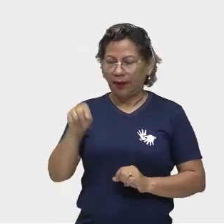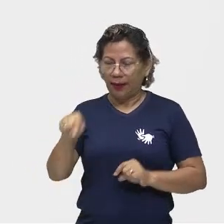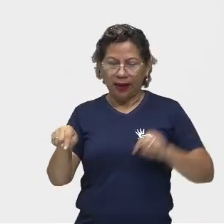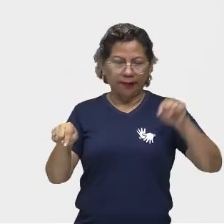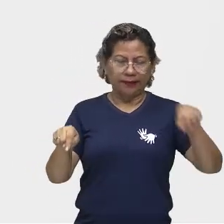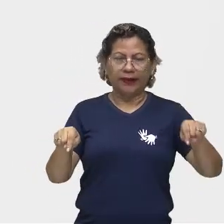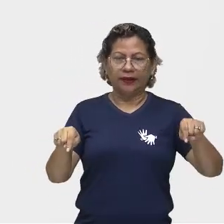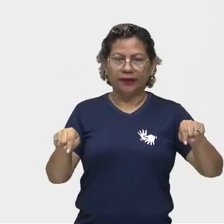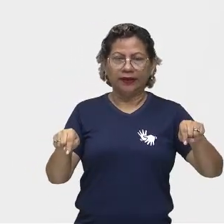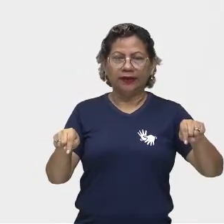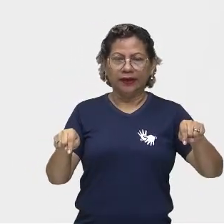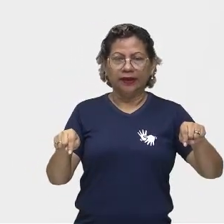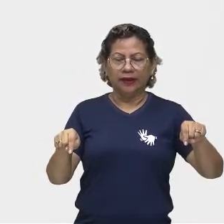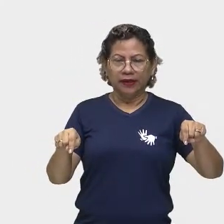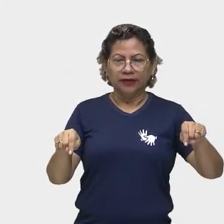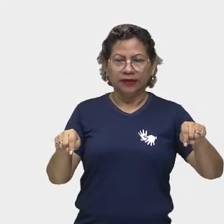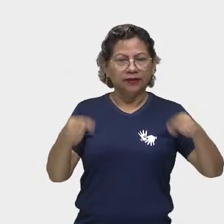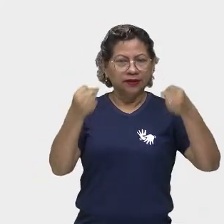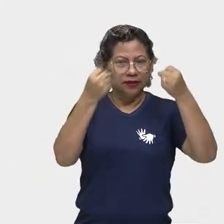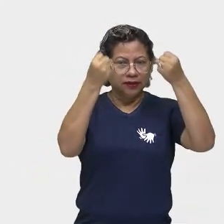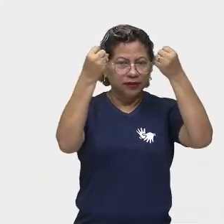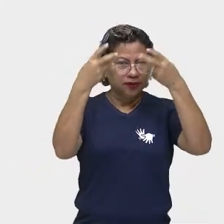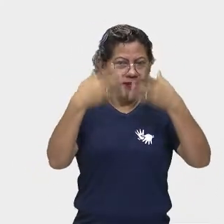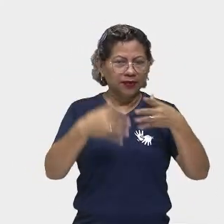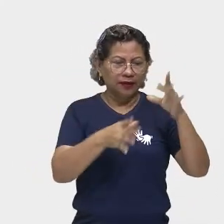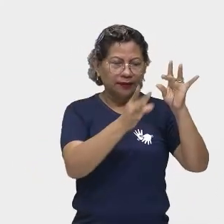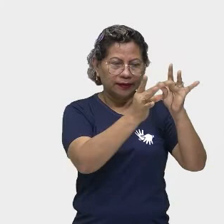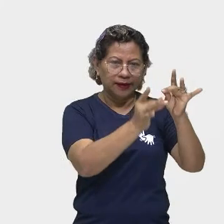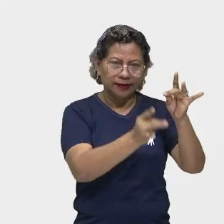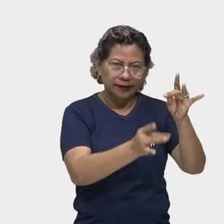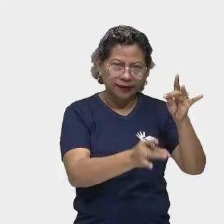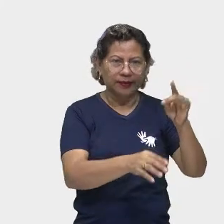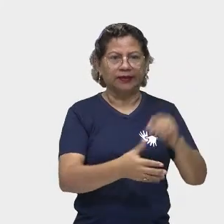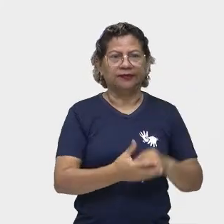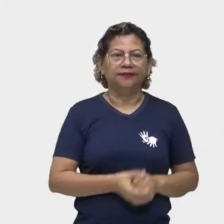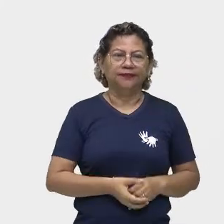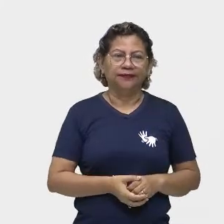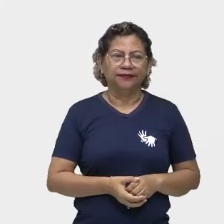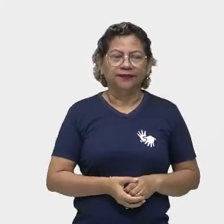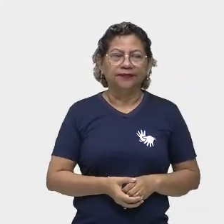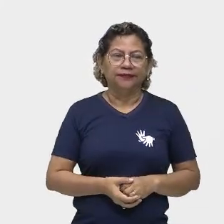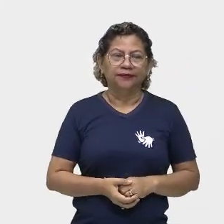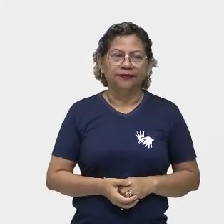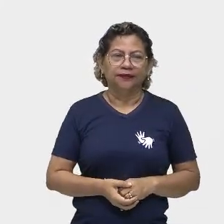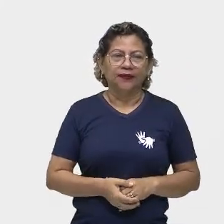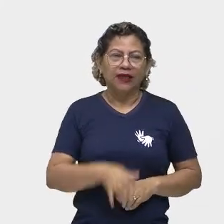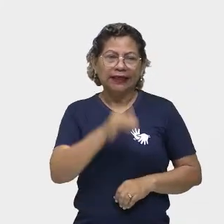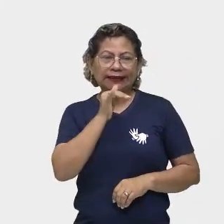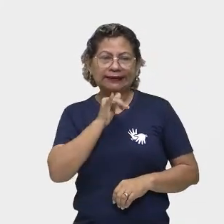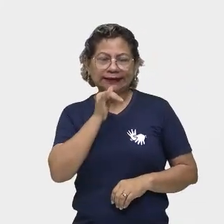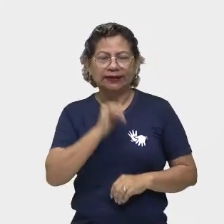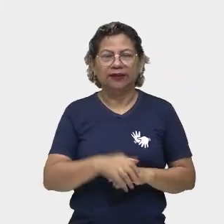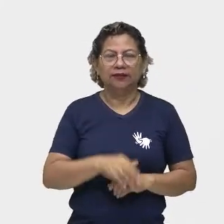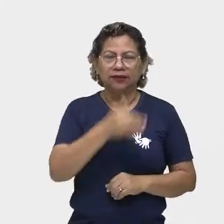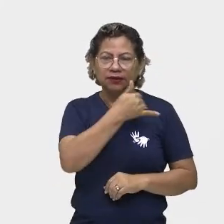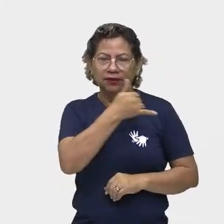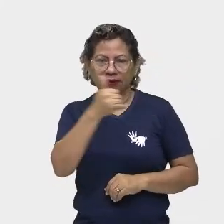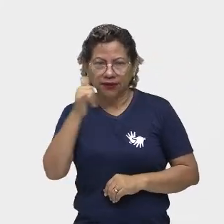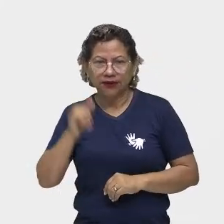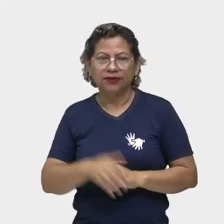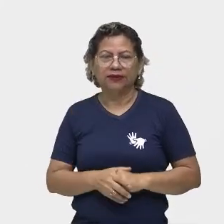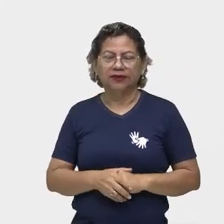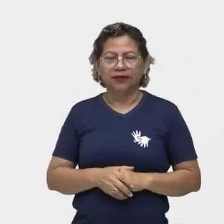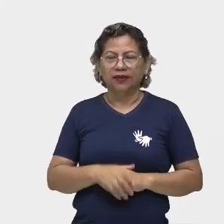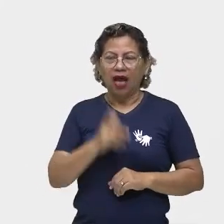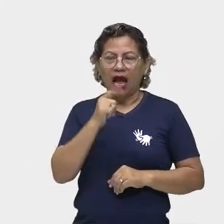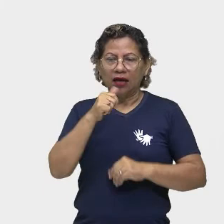vai classificar cada uma delas. Olha só, aqui a gente tem alguns exemplos de usinas que fazem parte,